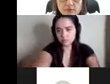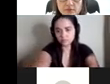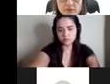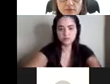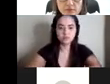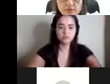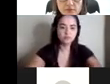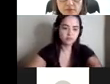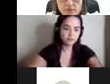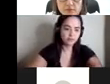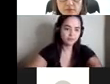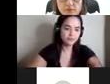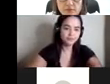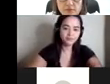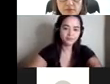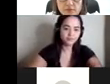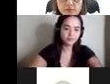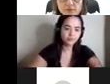aparece hide